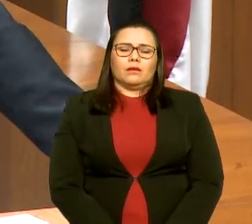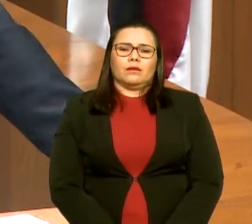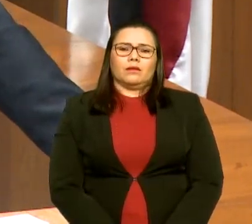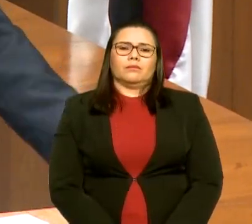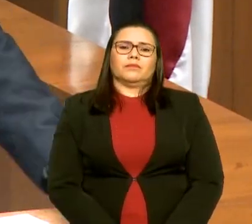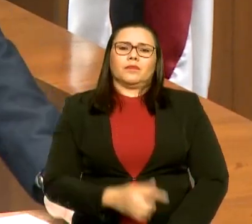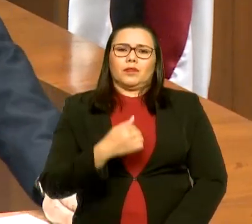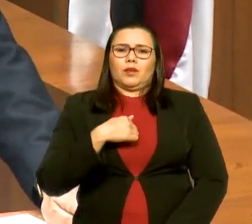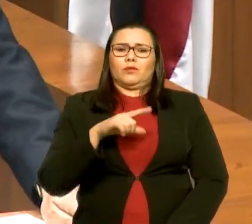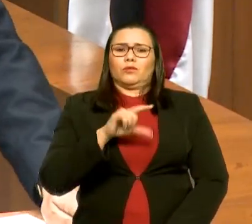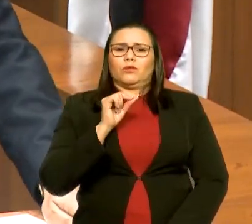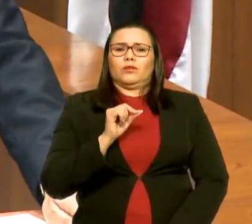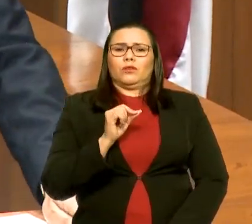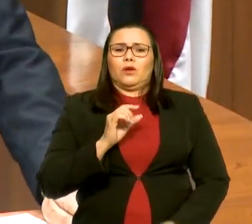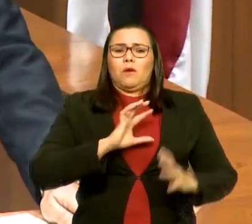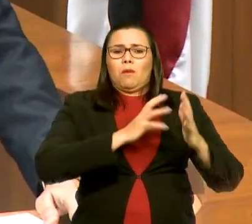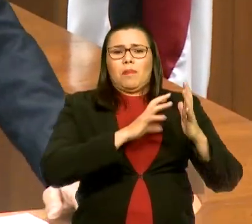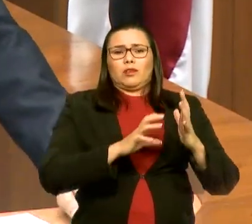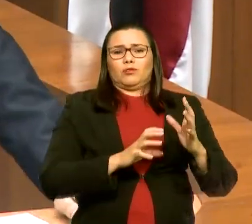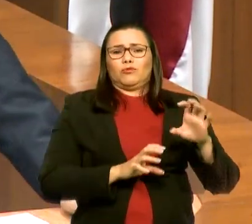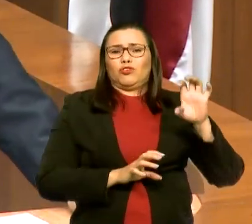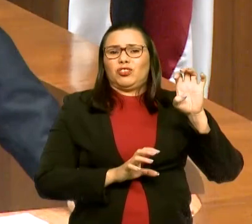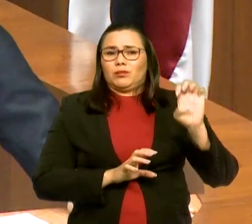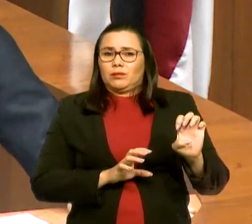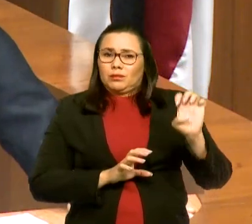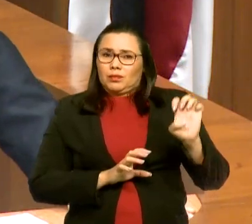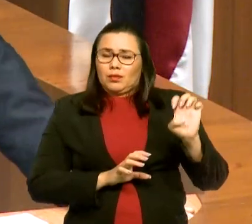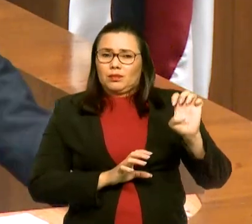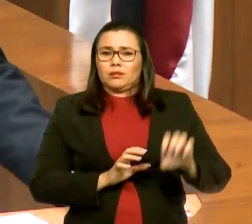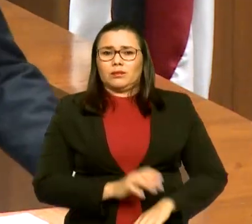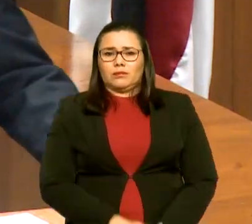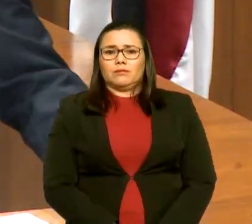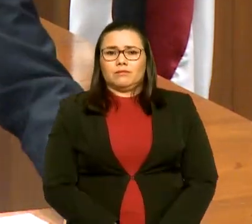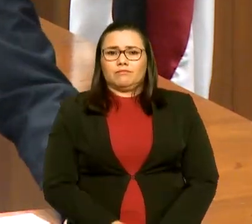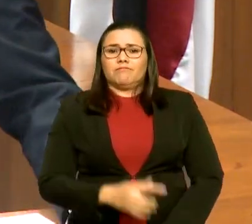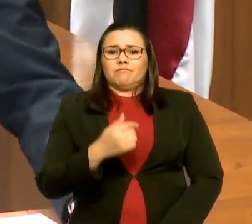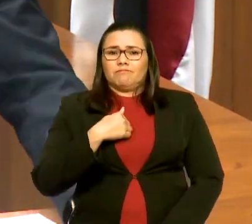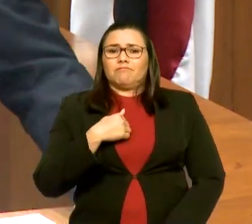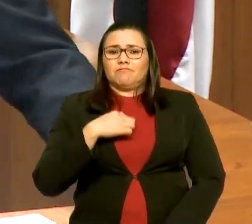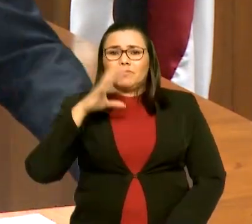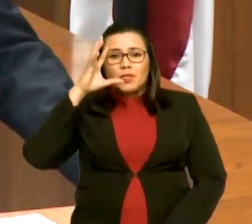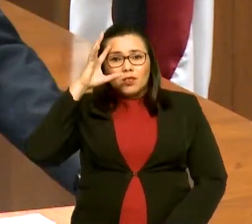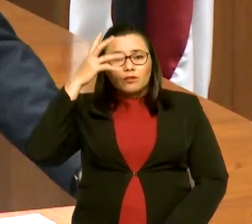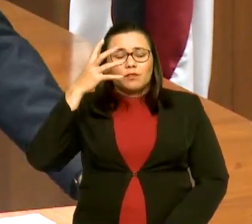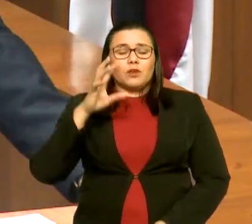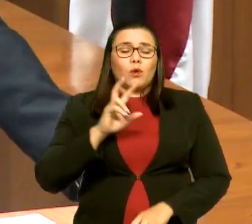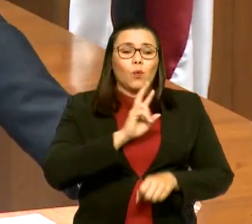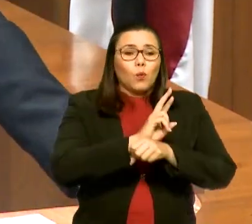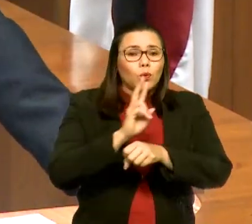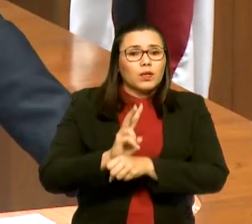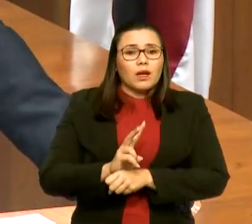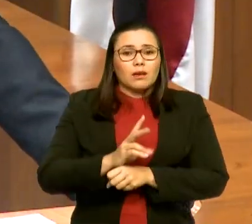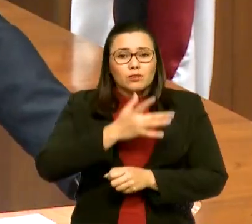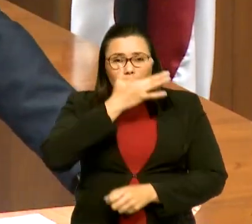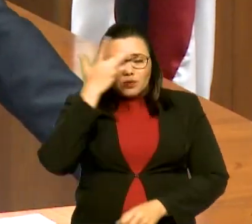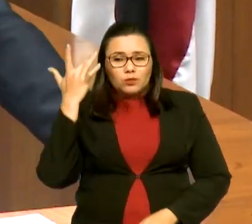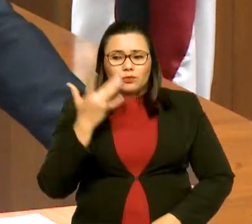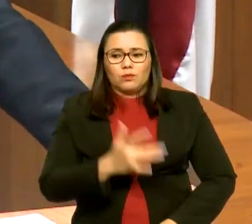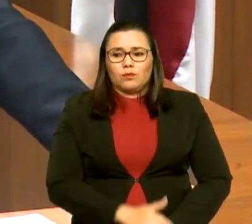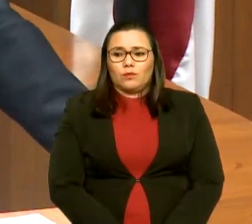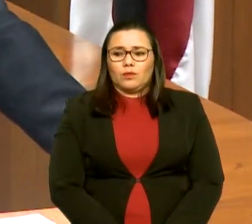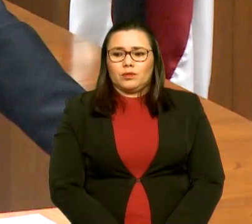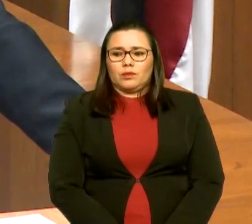É, sobretudo, um mandato para cuidar das pessoas e levar políticas públicas que, durante muito tempo, não